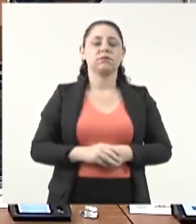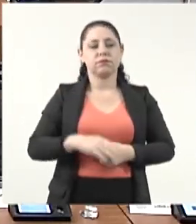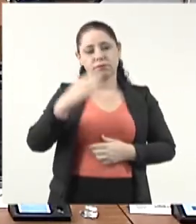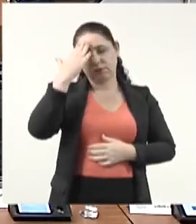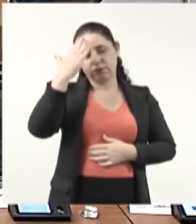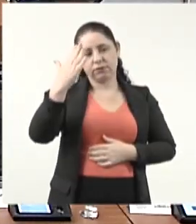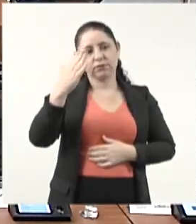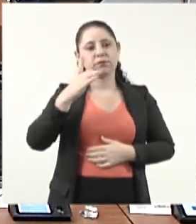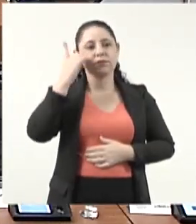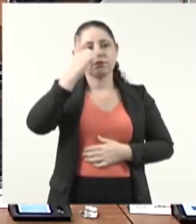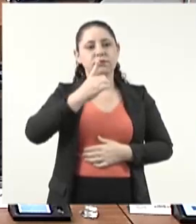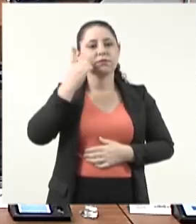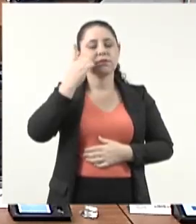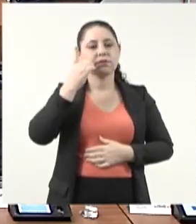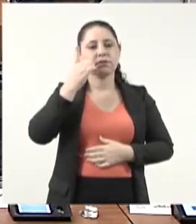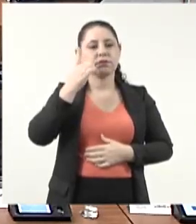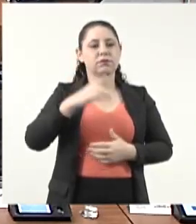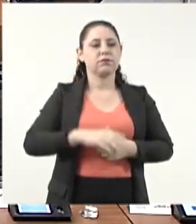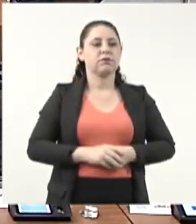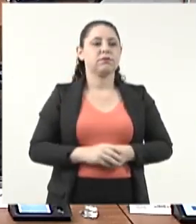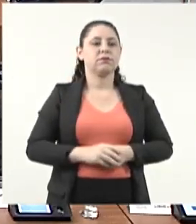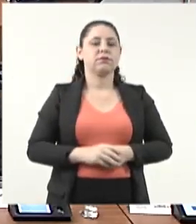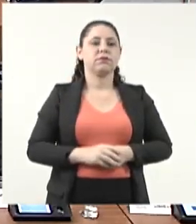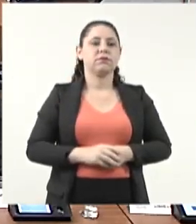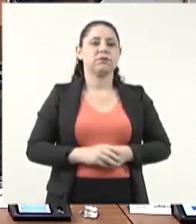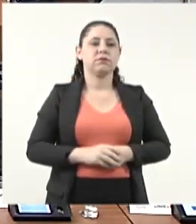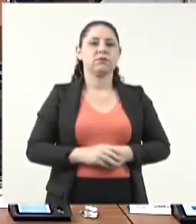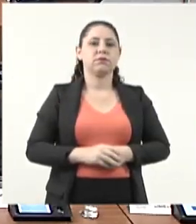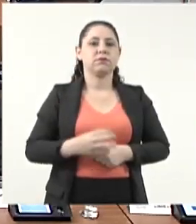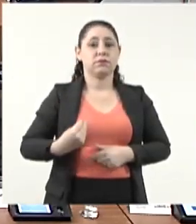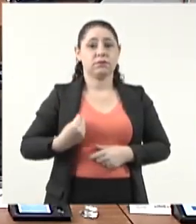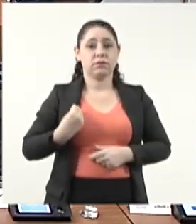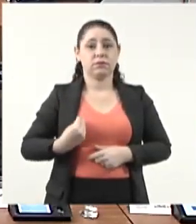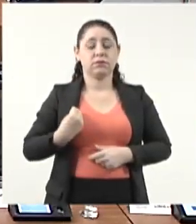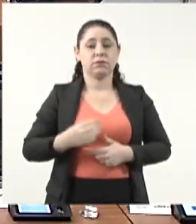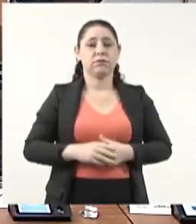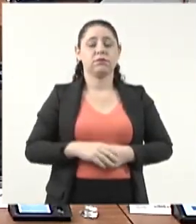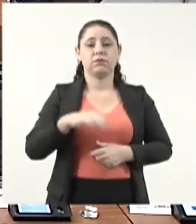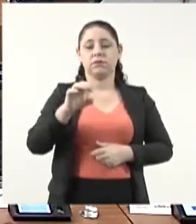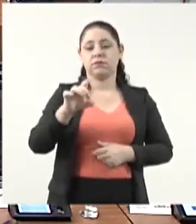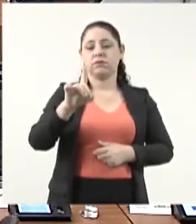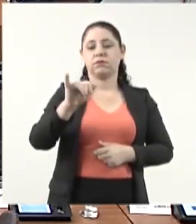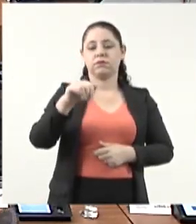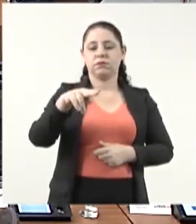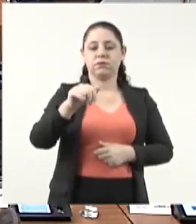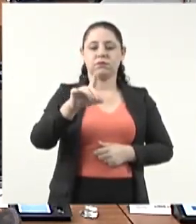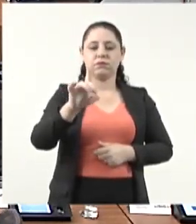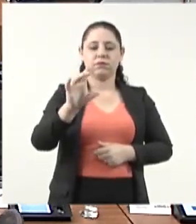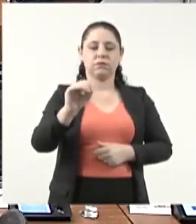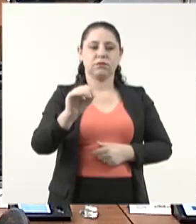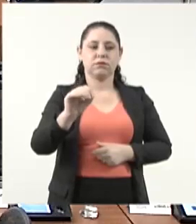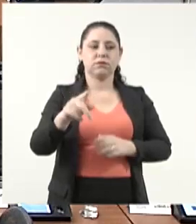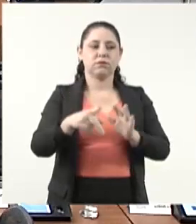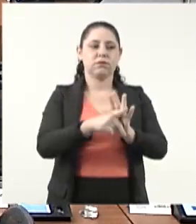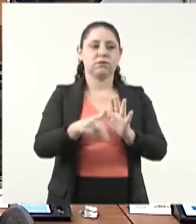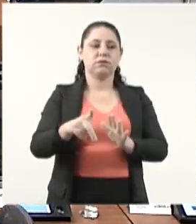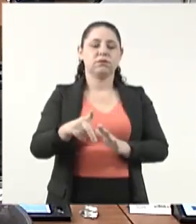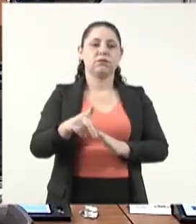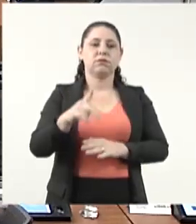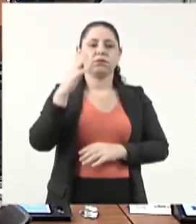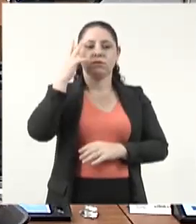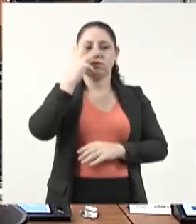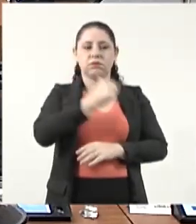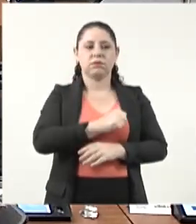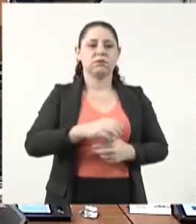Obrigada, deputado Zeca. Quero aqui registrar a presença do vereador Edinaldo Pantera, vereador de